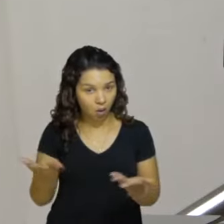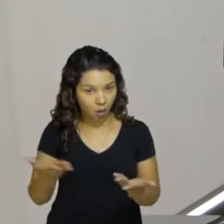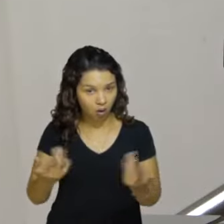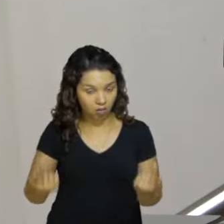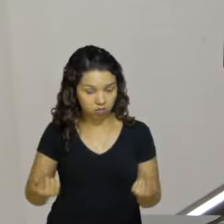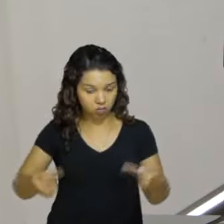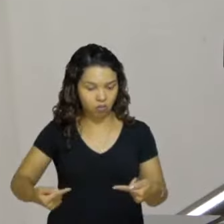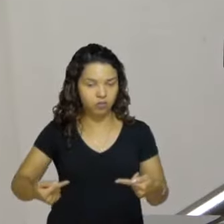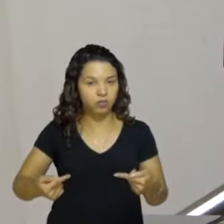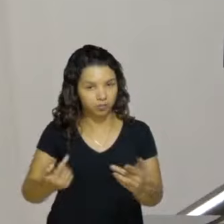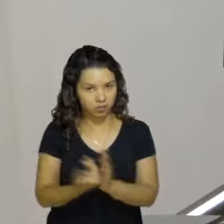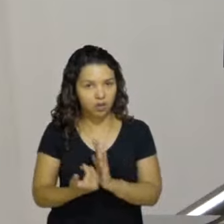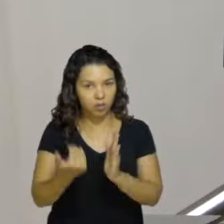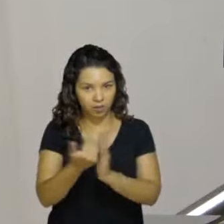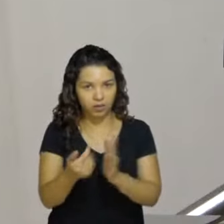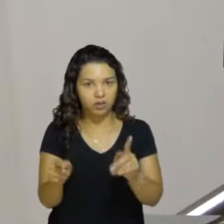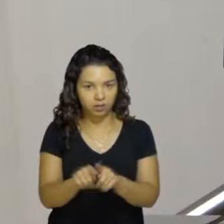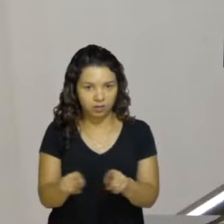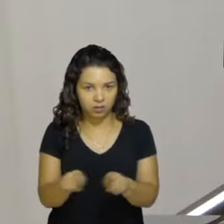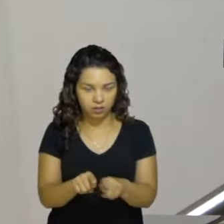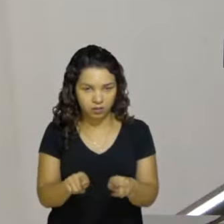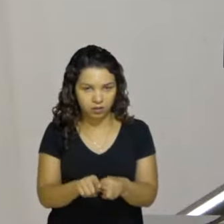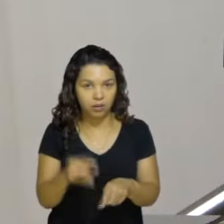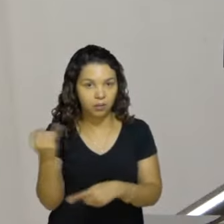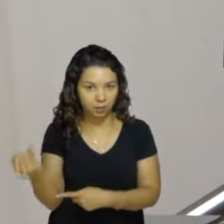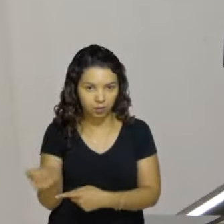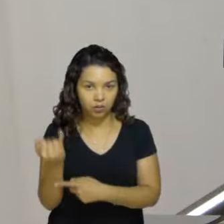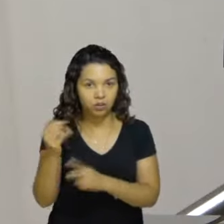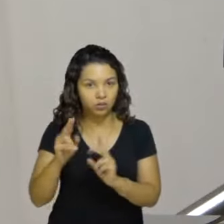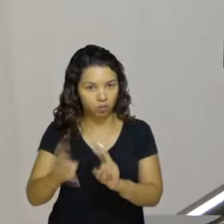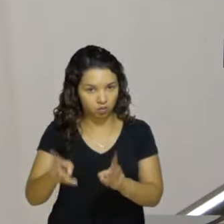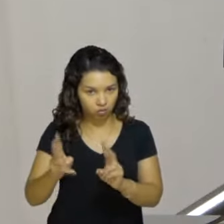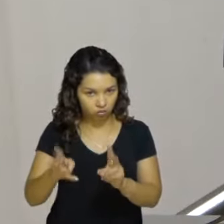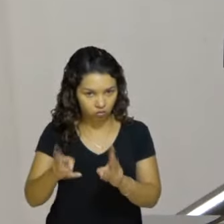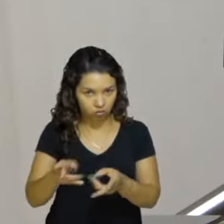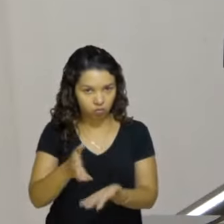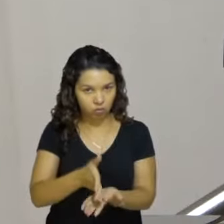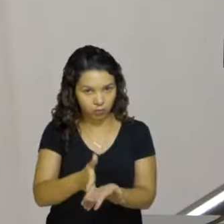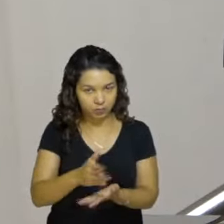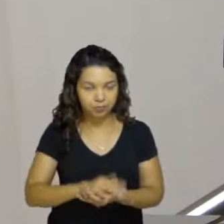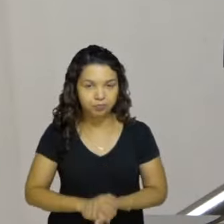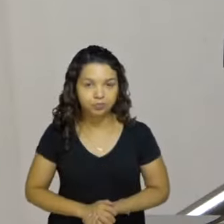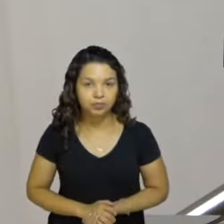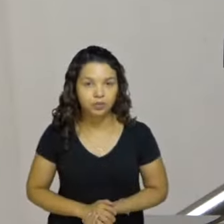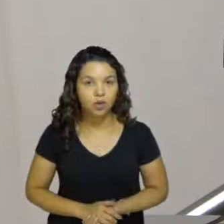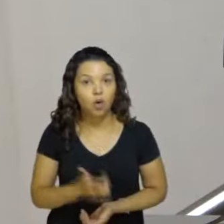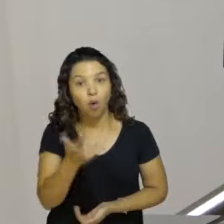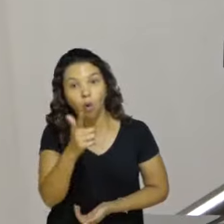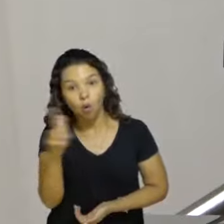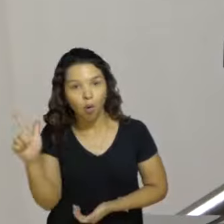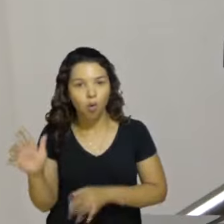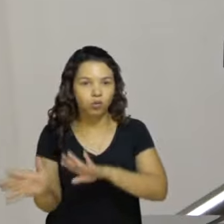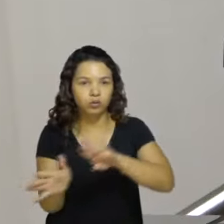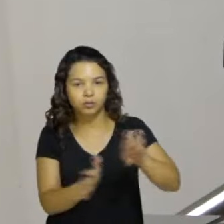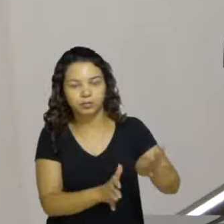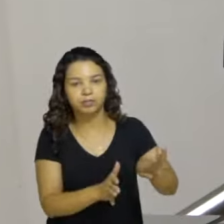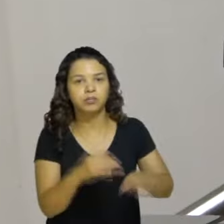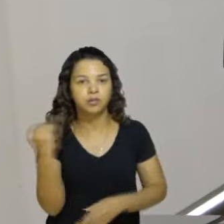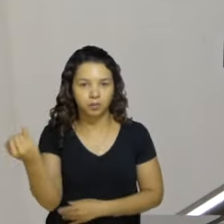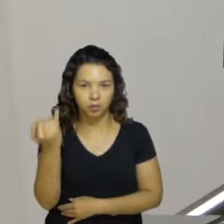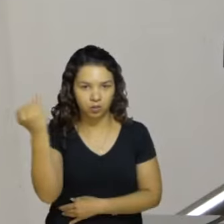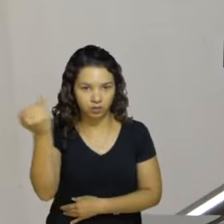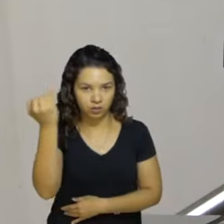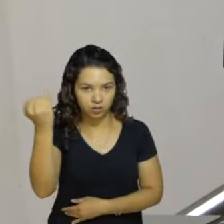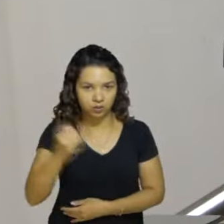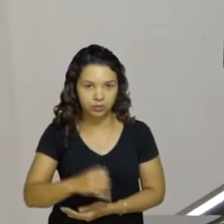aumentar significativamente. Então, é importante que a gente continue nessa linha. Outro ponto importante, presidente, aí voltando ao que